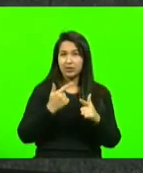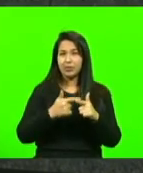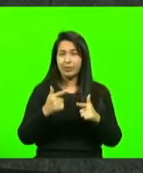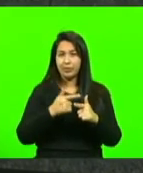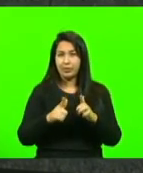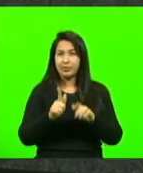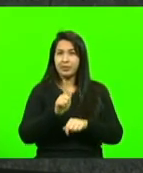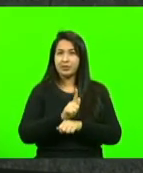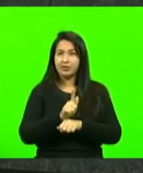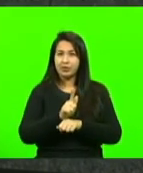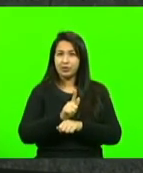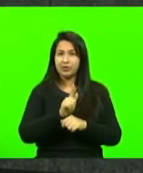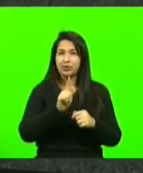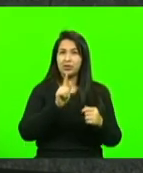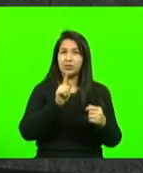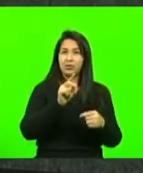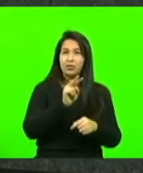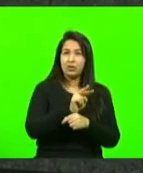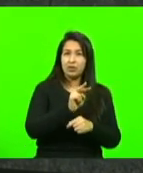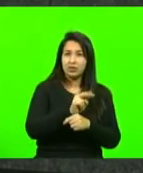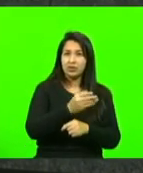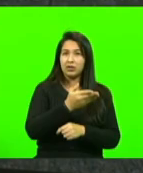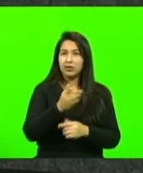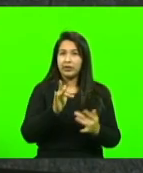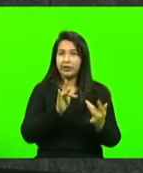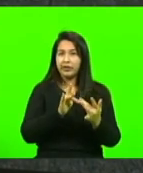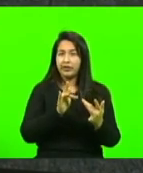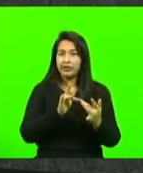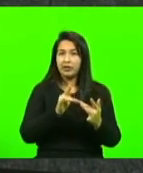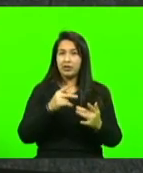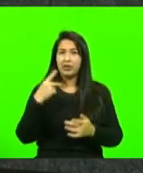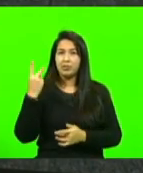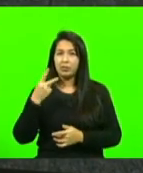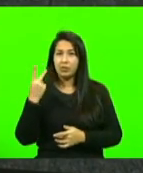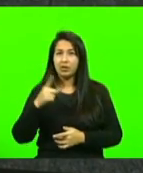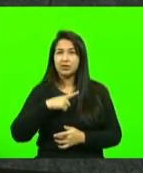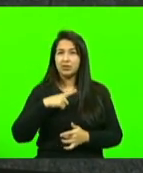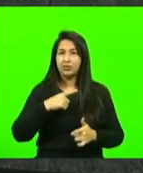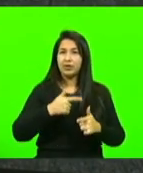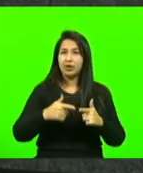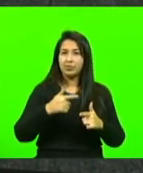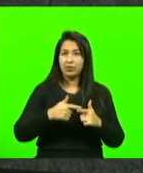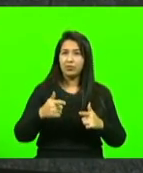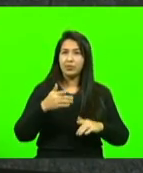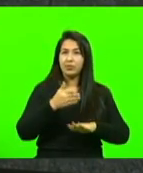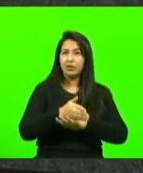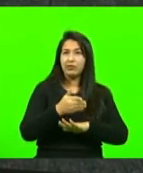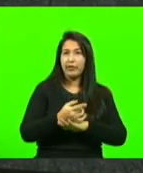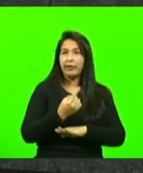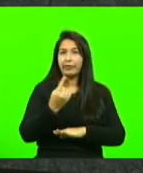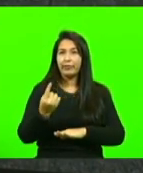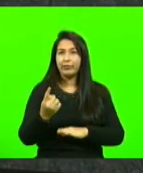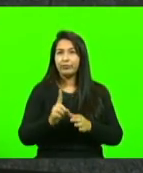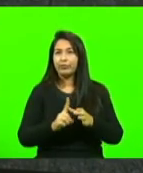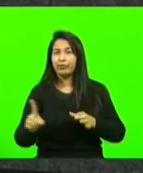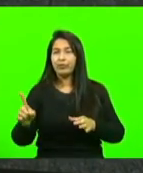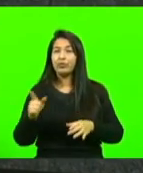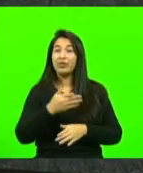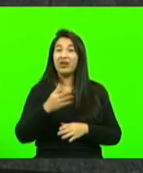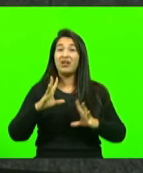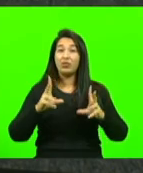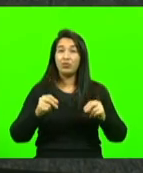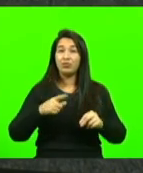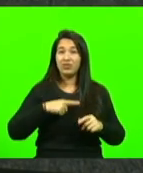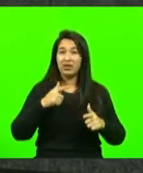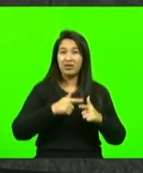por atendimento à população né e gera um problema entra uma e sai outro todas elas de todas elas geram problemas